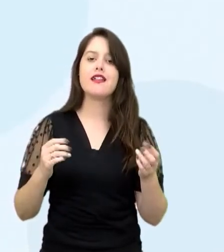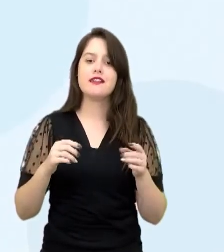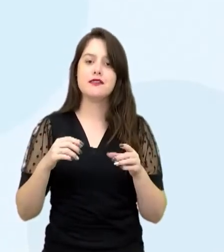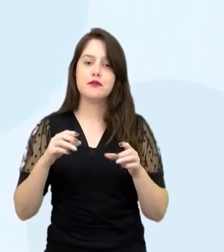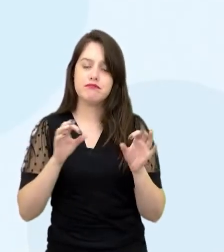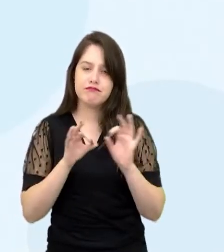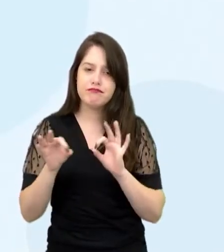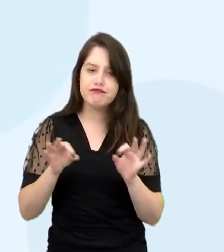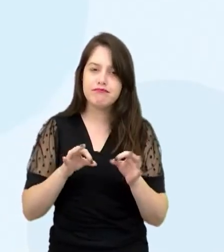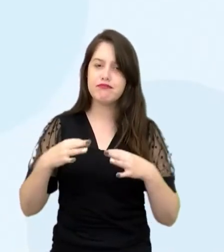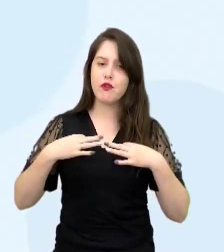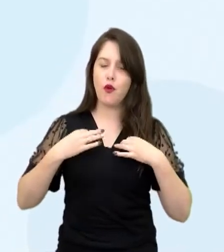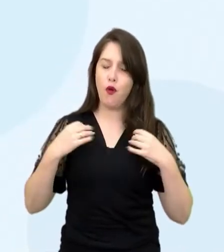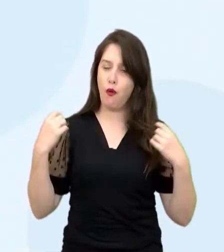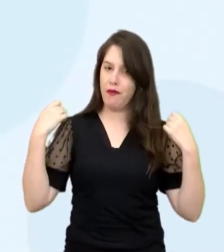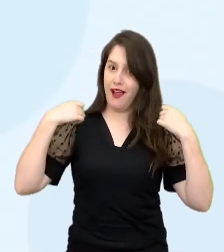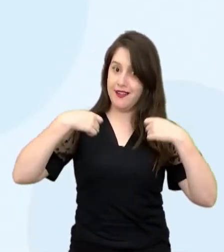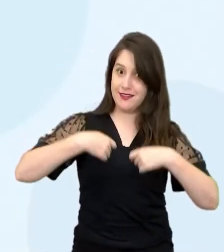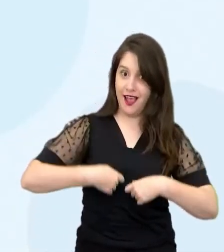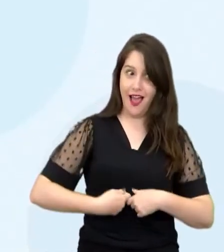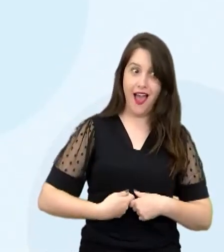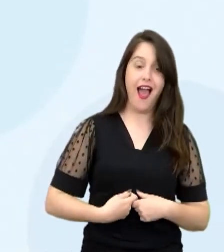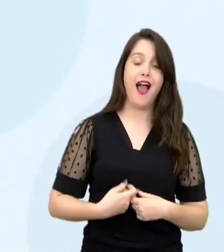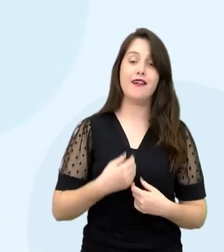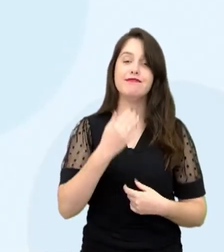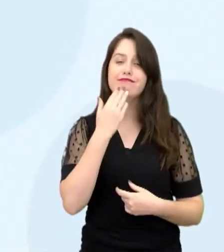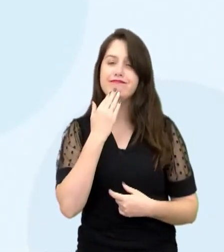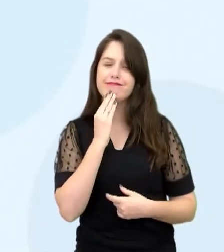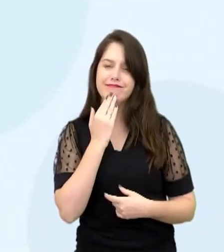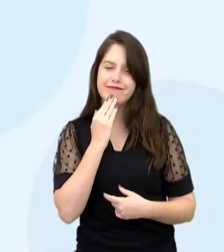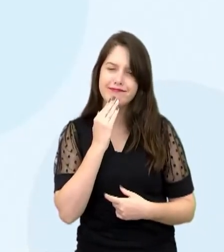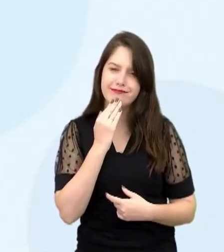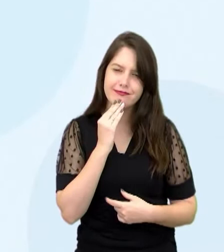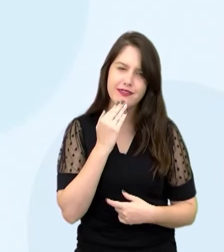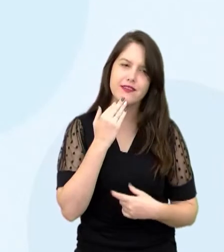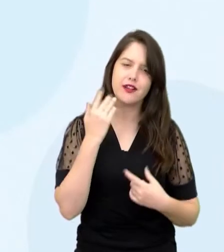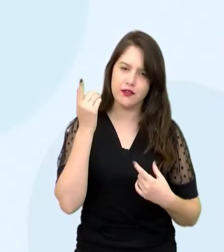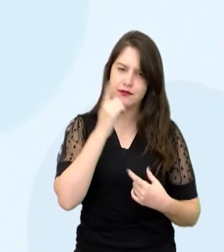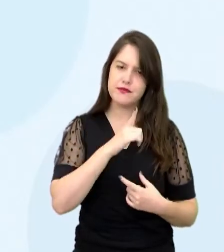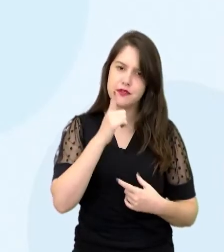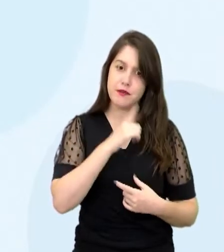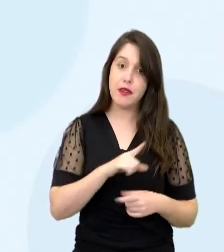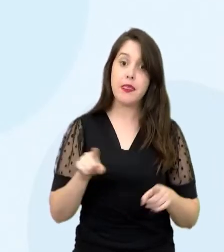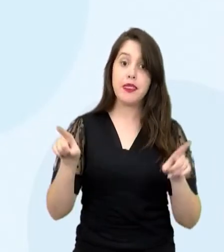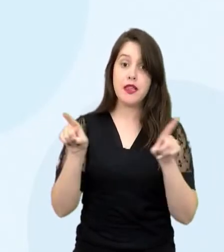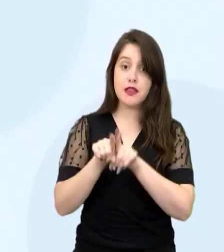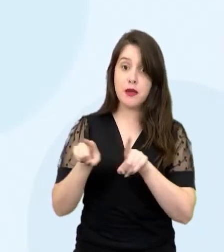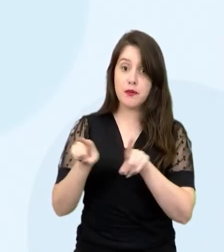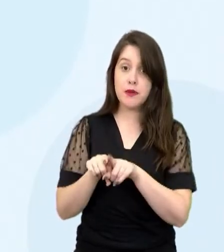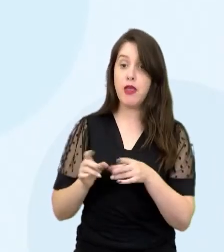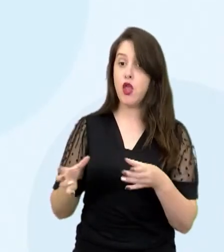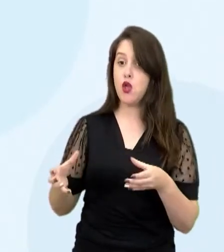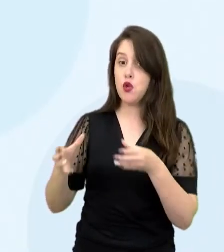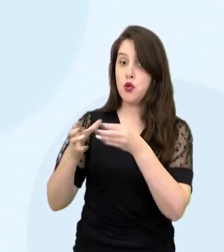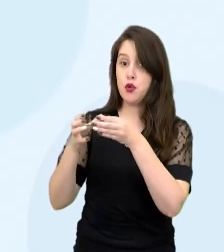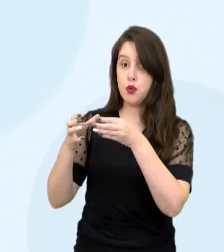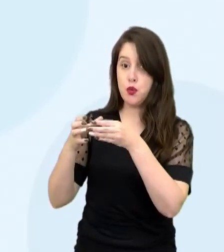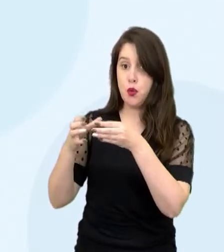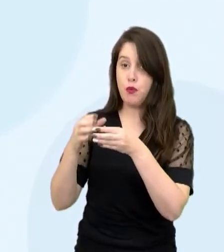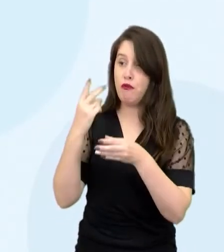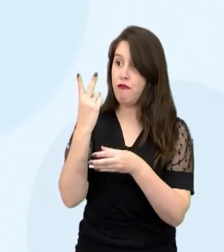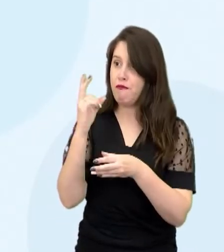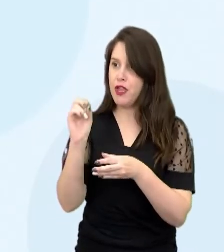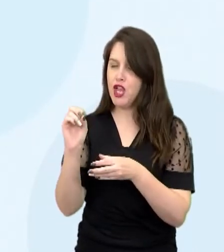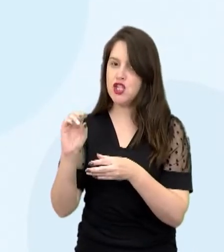casacos, tudo ainda rudimentar, mas já conseguia fazer algo nesse sentido. Também já andavam em grupos, aí, olha, de 20 a